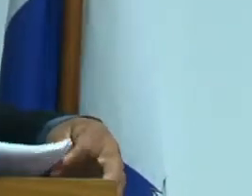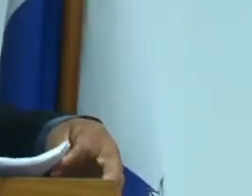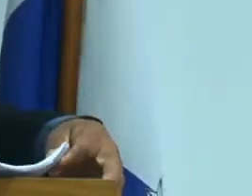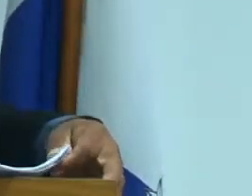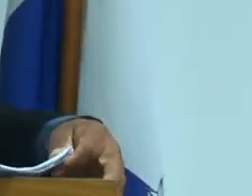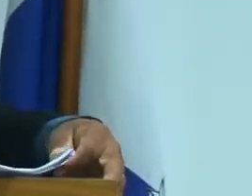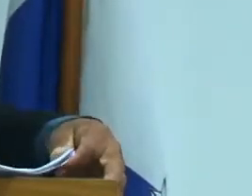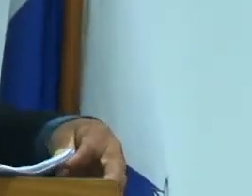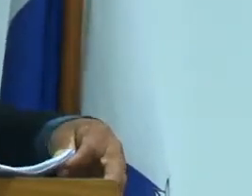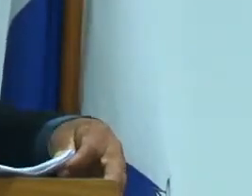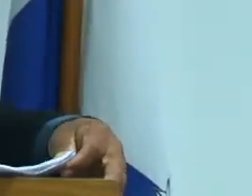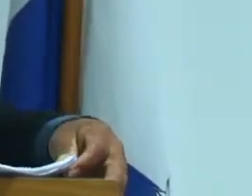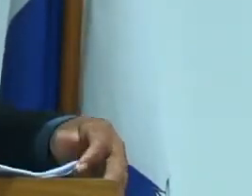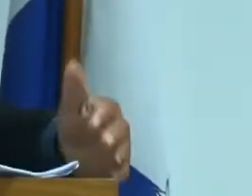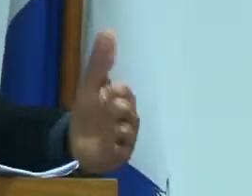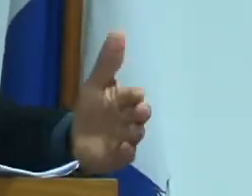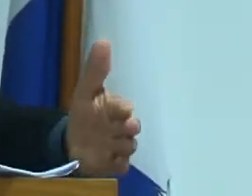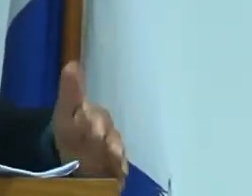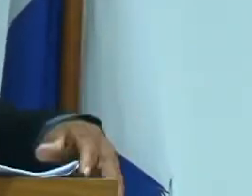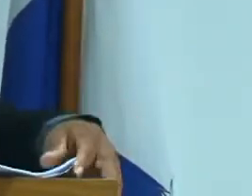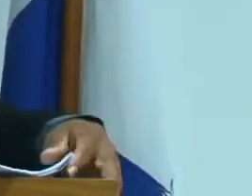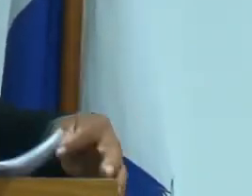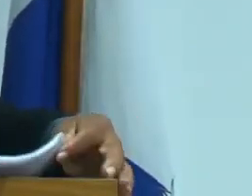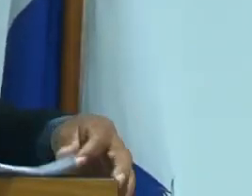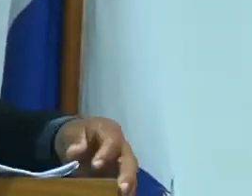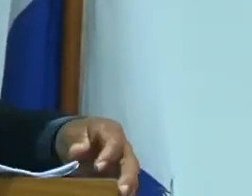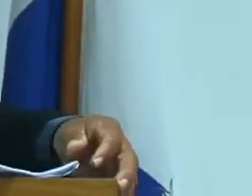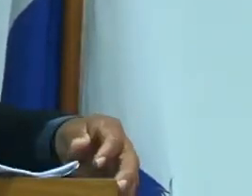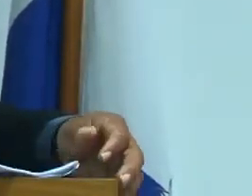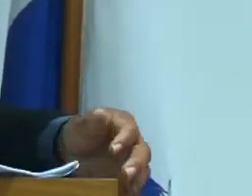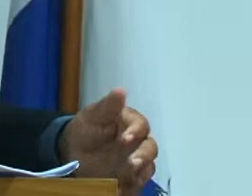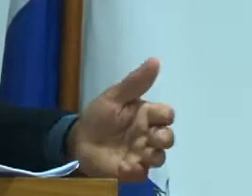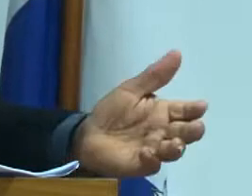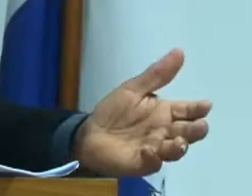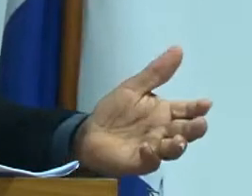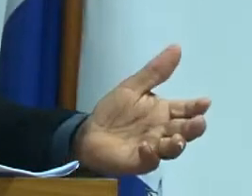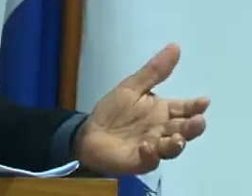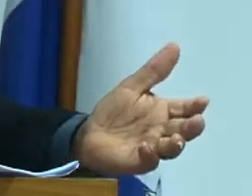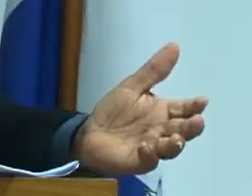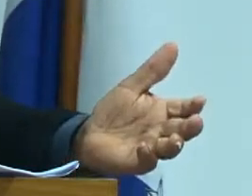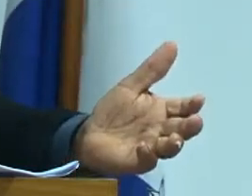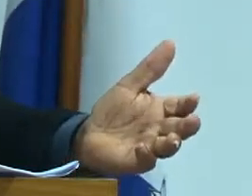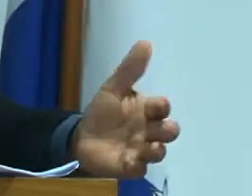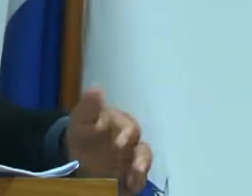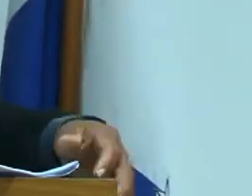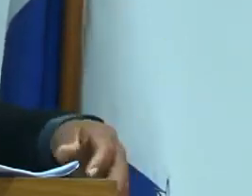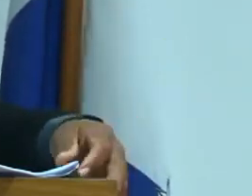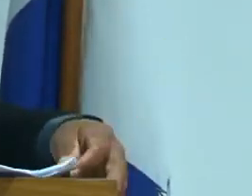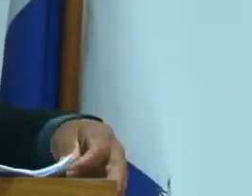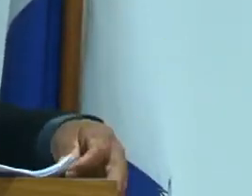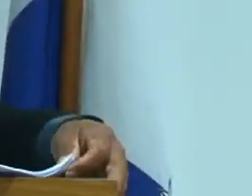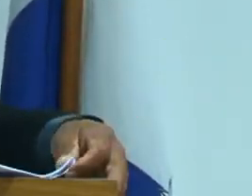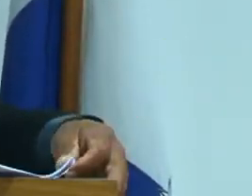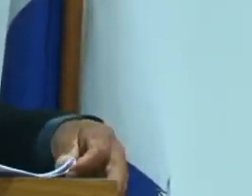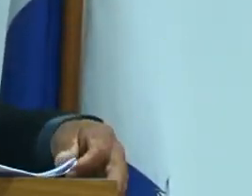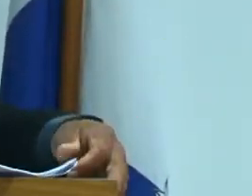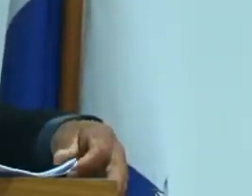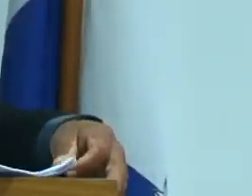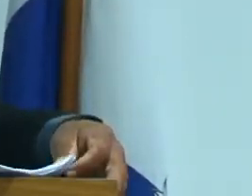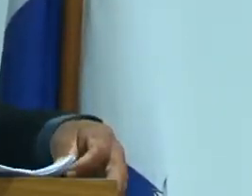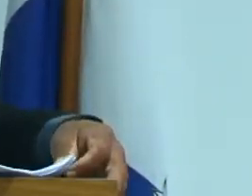vai ser criada aqui vai ser muito bom para os jovens, com a prevenção, que vai ajudar muito a